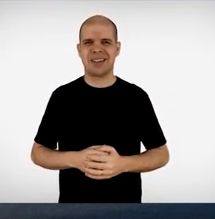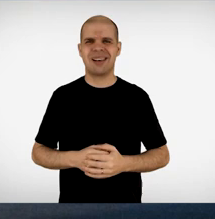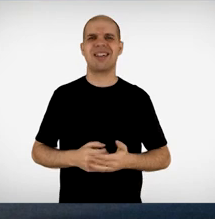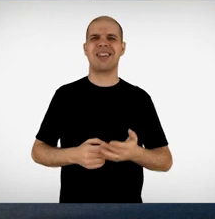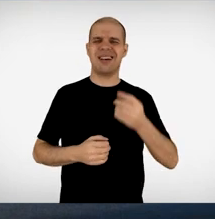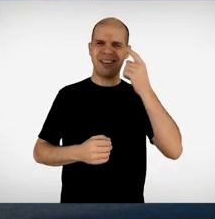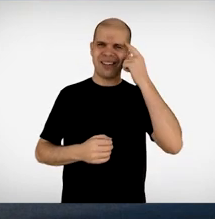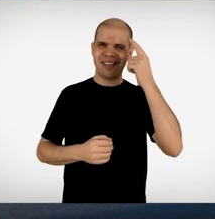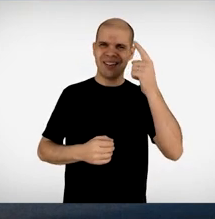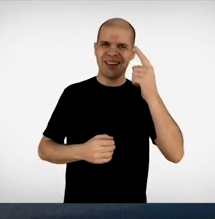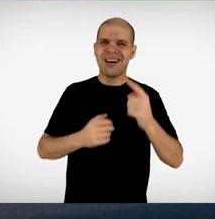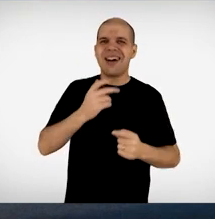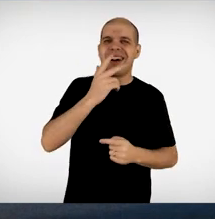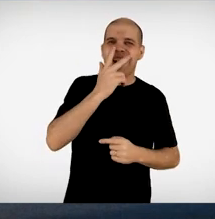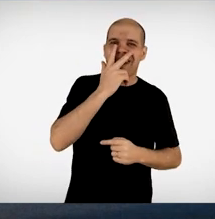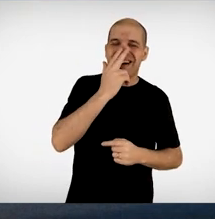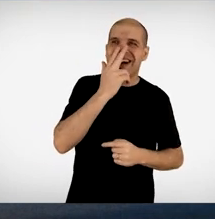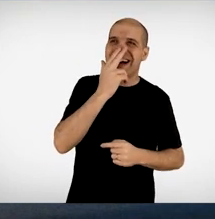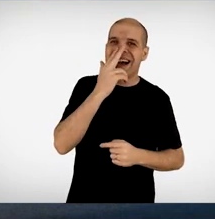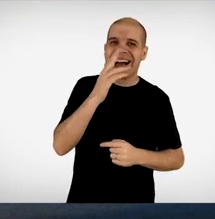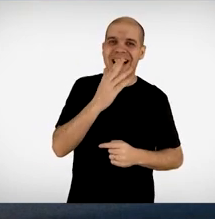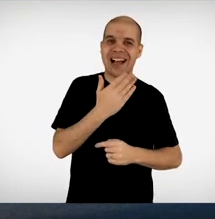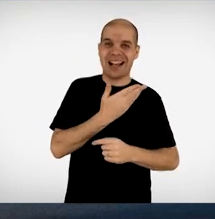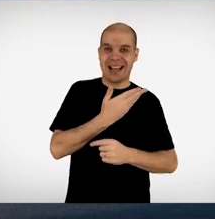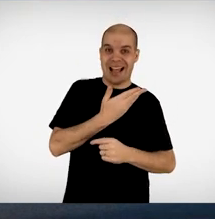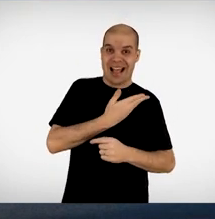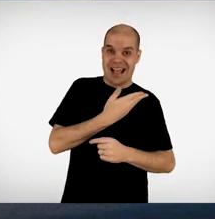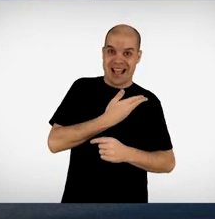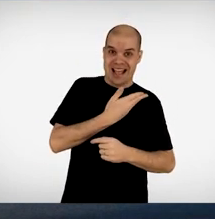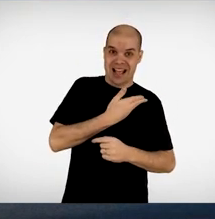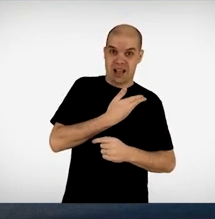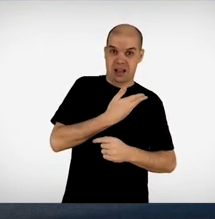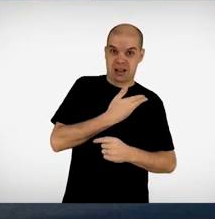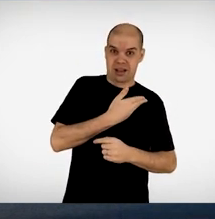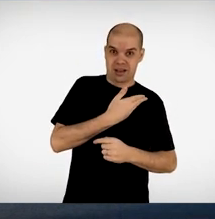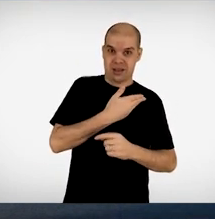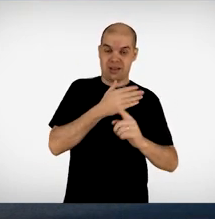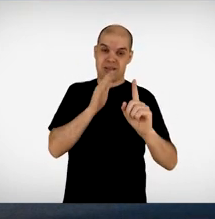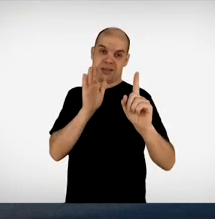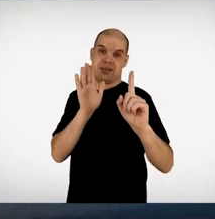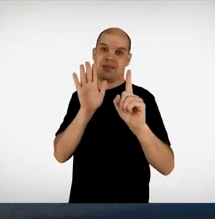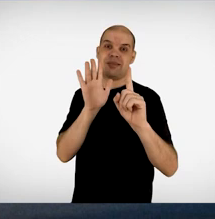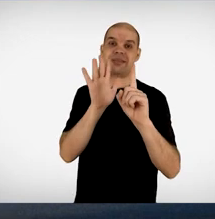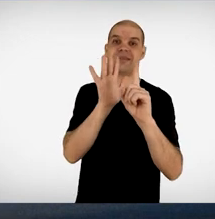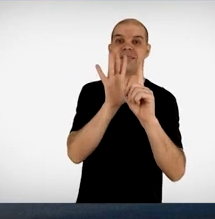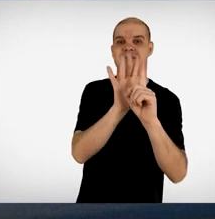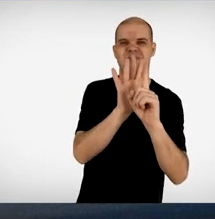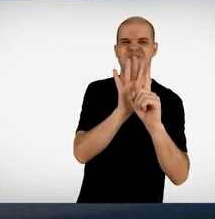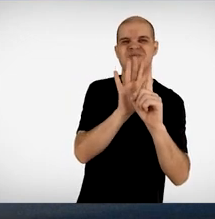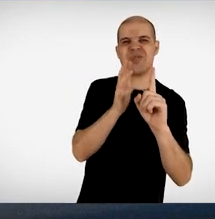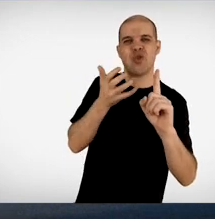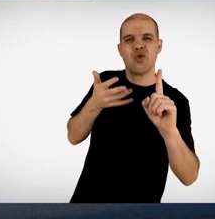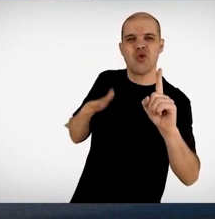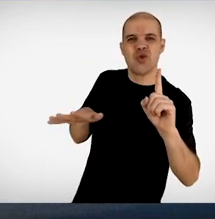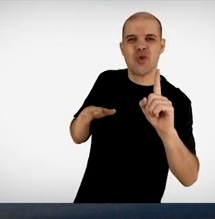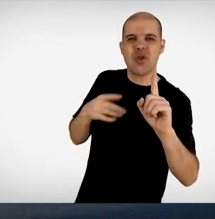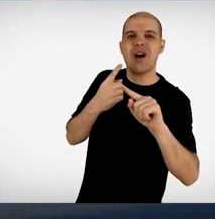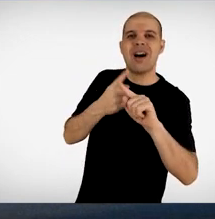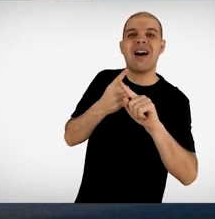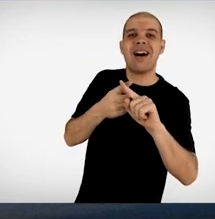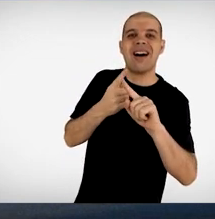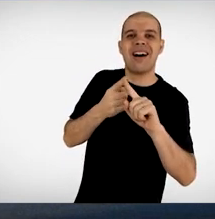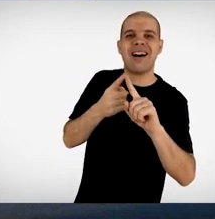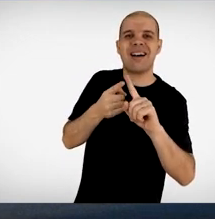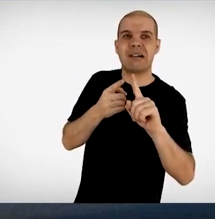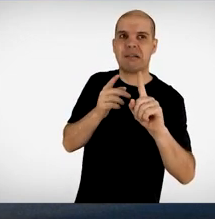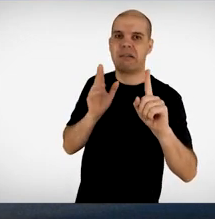ela nesse lugar de as amigas não querem ficar muito perto porque ela vai roubar os homens, né? Um lugar meio machista de se colocar, né? Que é aquele tipo de